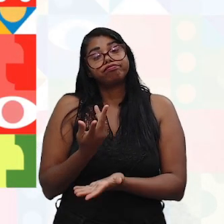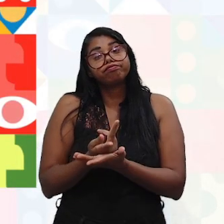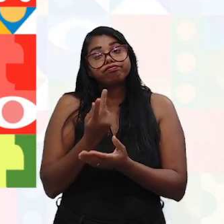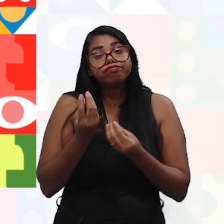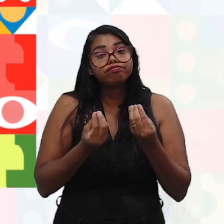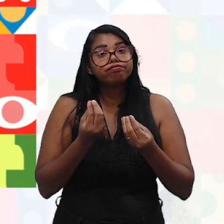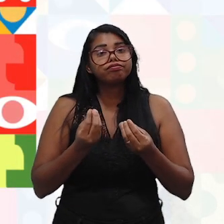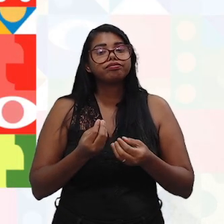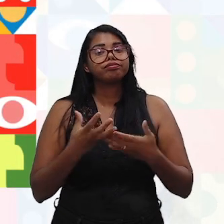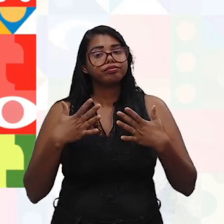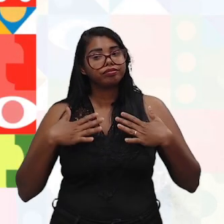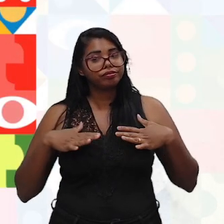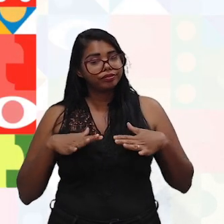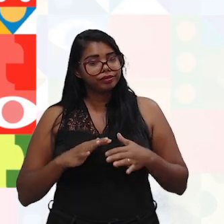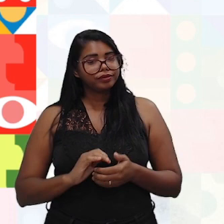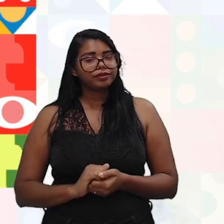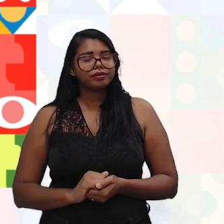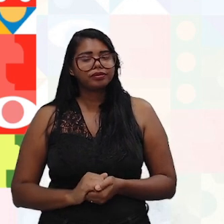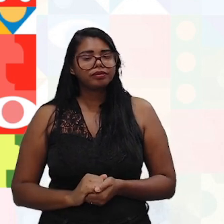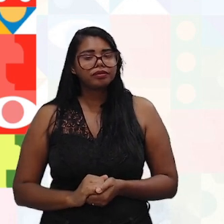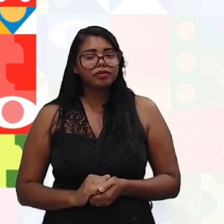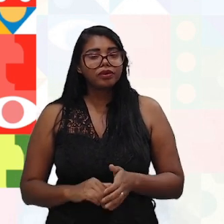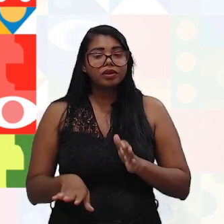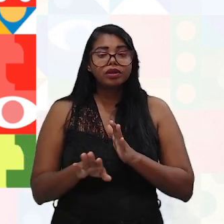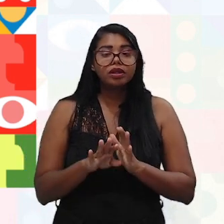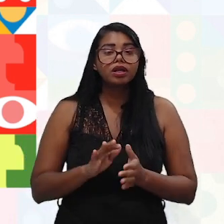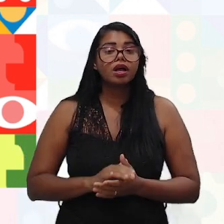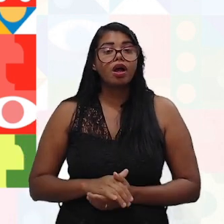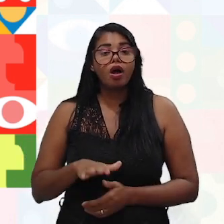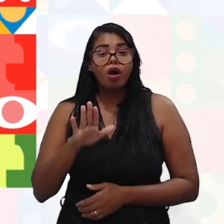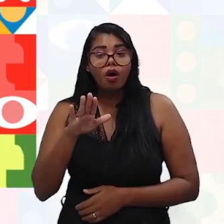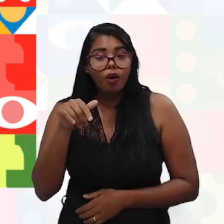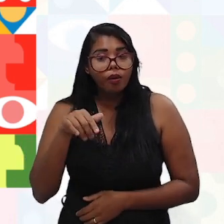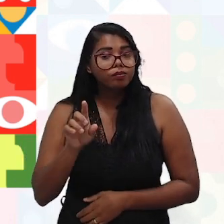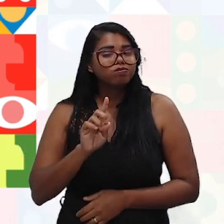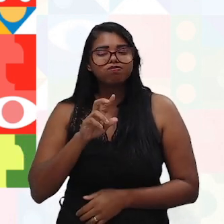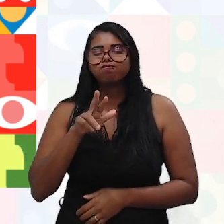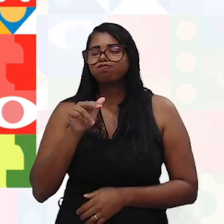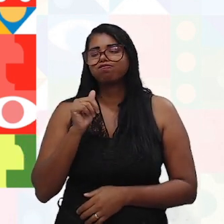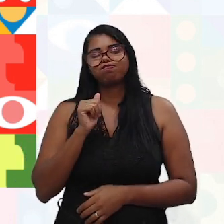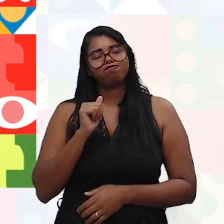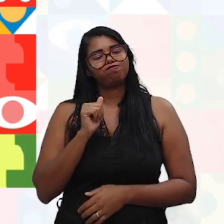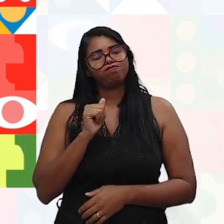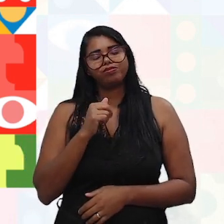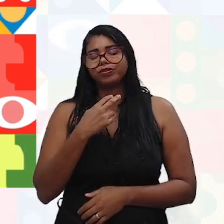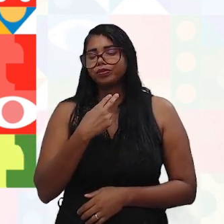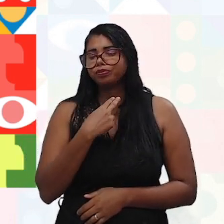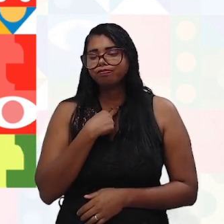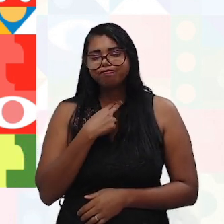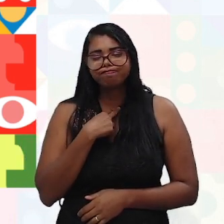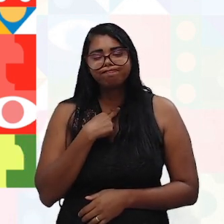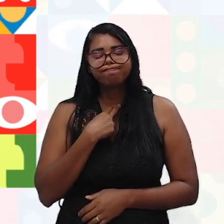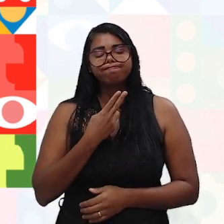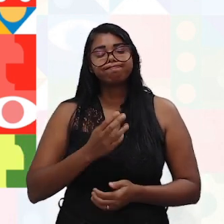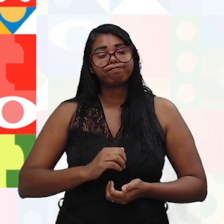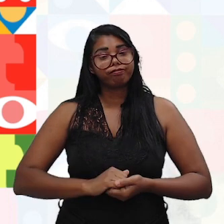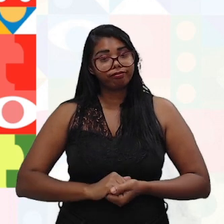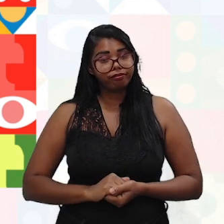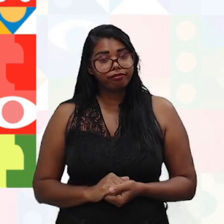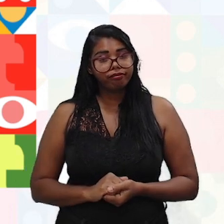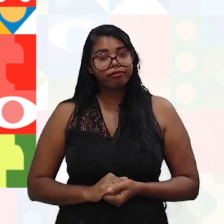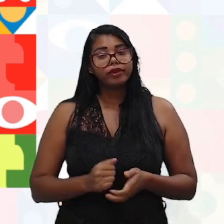isso? Calmamente, chegar lá, olha, gente, a gente aqui não seguimos, né, esse tipo